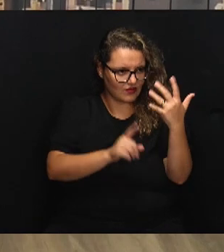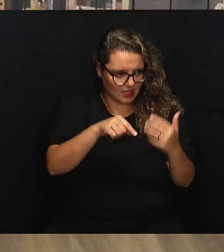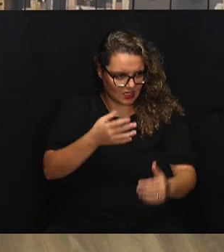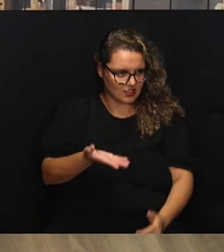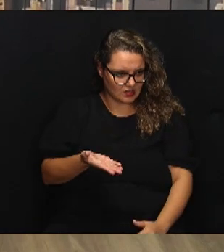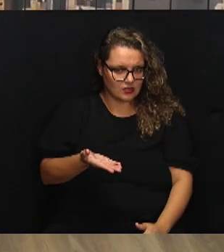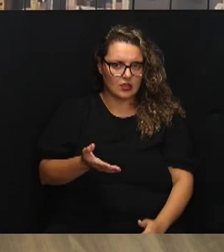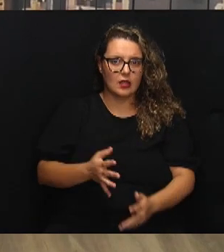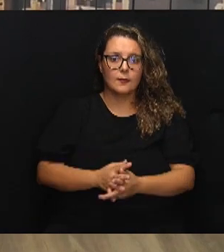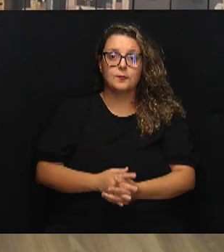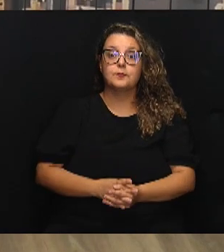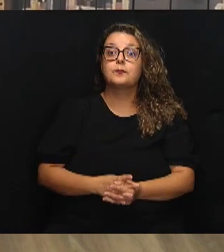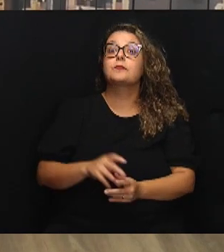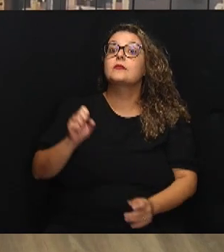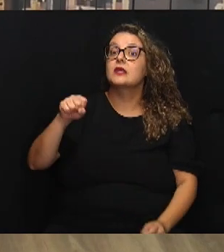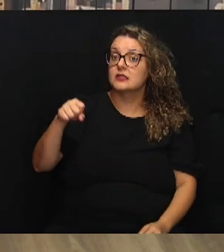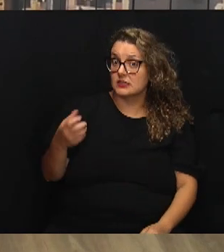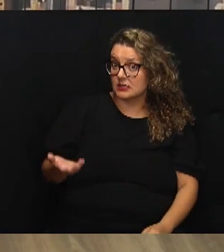né?